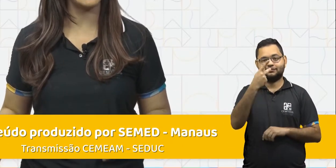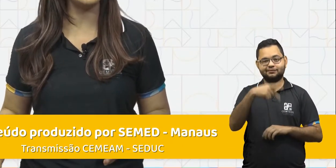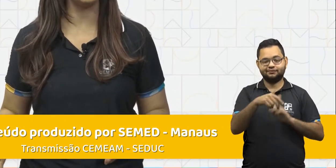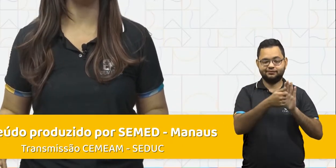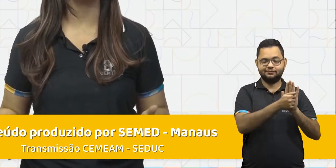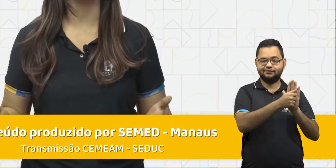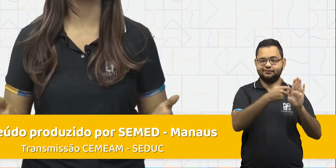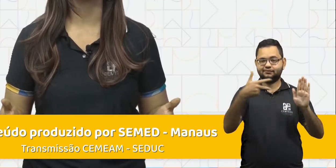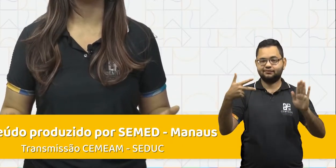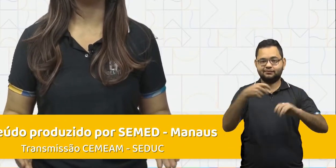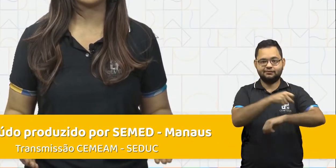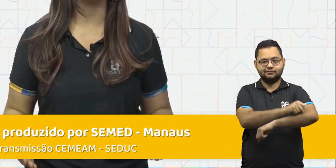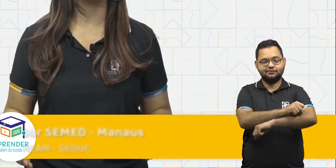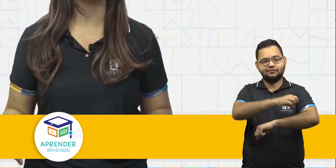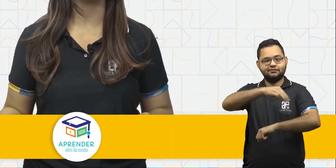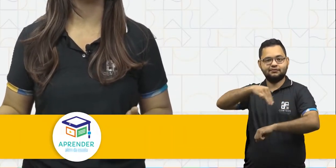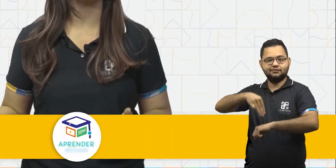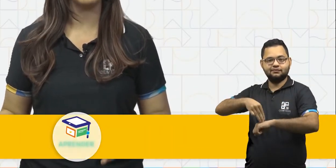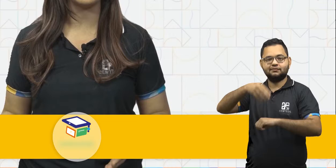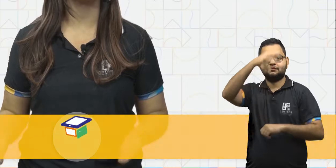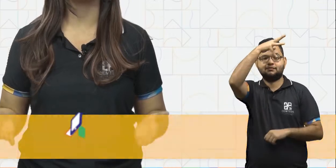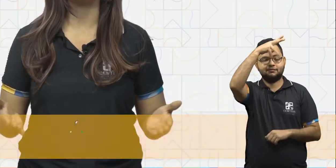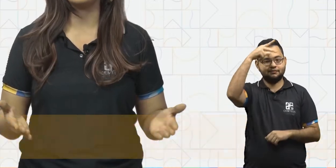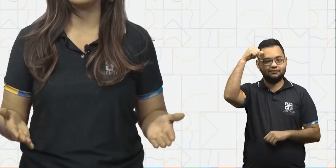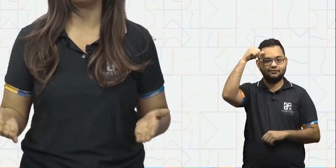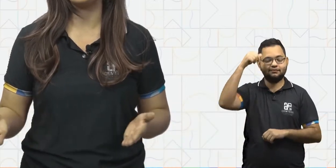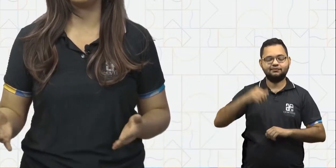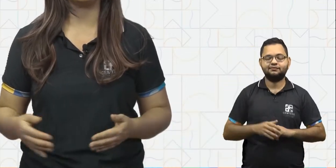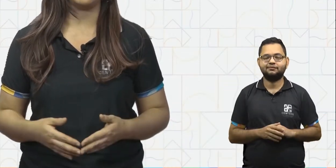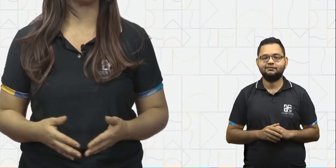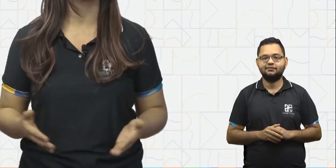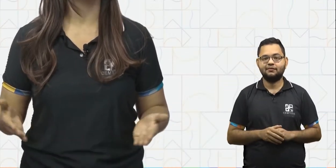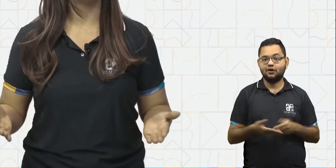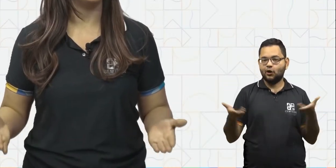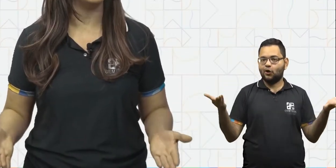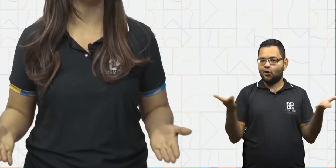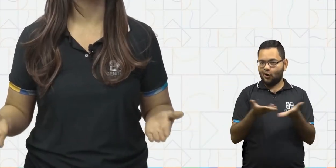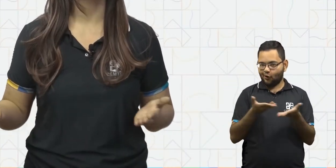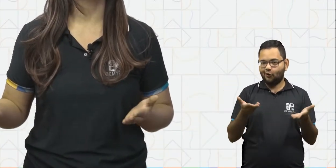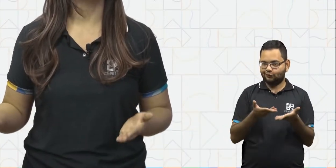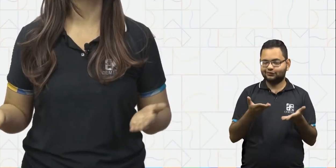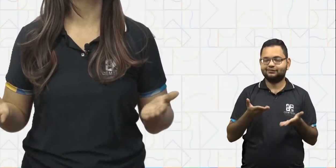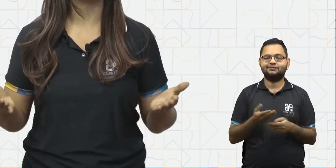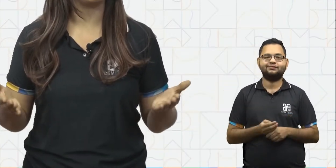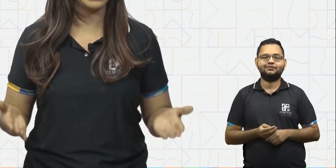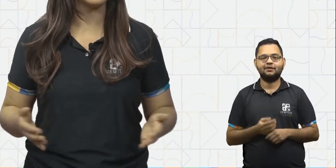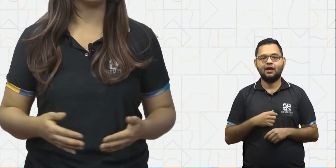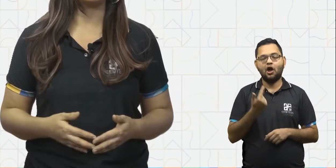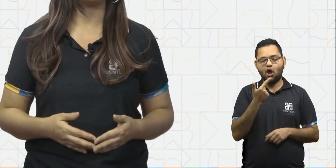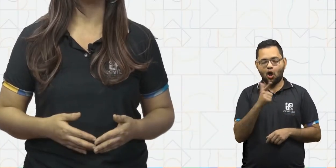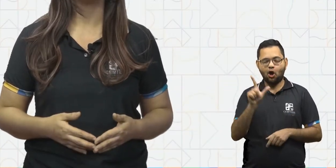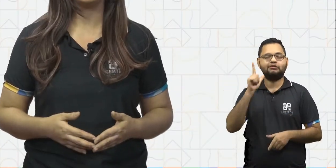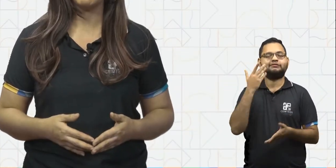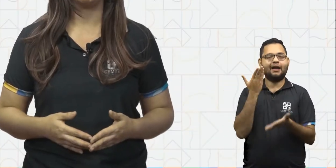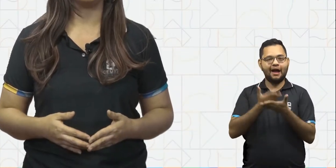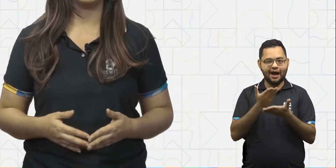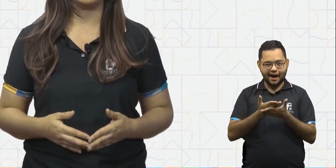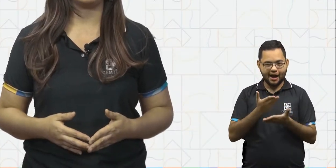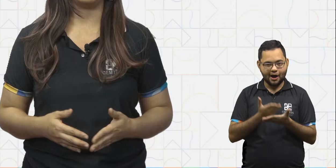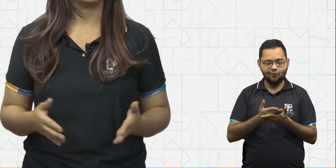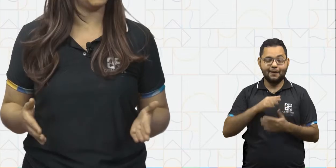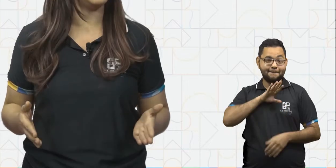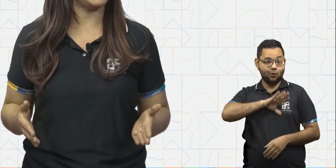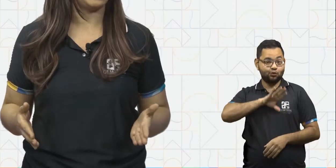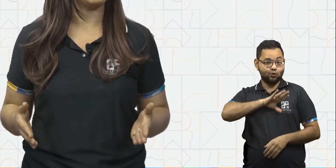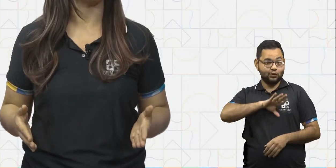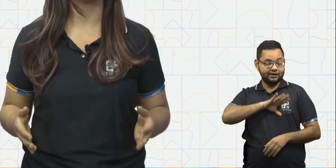do Centro de Mídias e Tecnologias Educacionais da CEMED Manaus. Hoje iremos a mais uma aula de língua